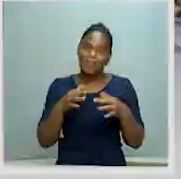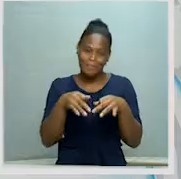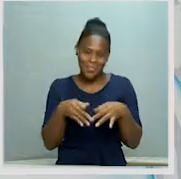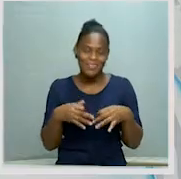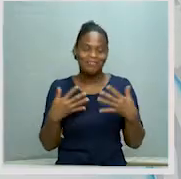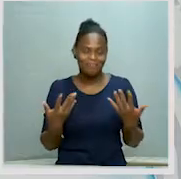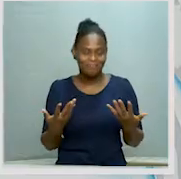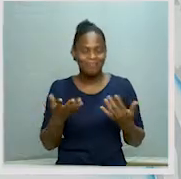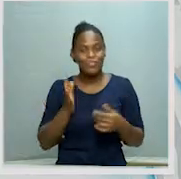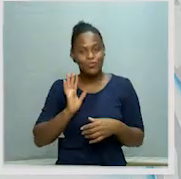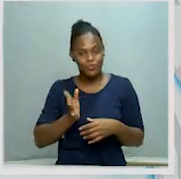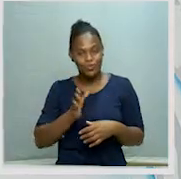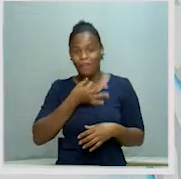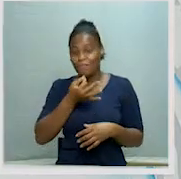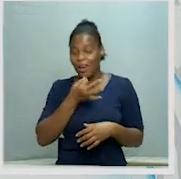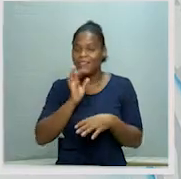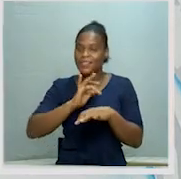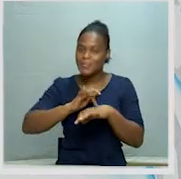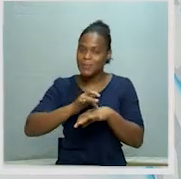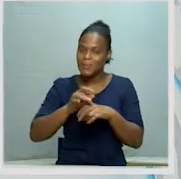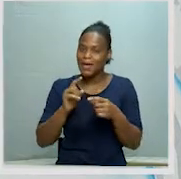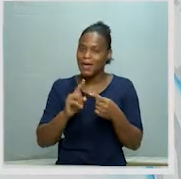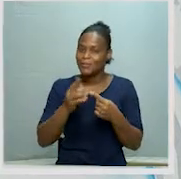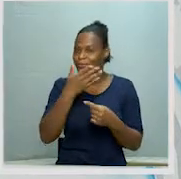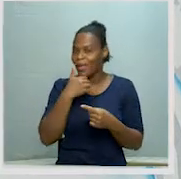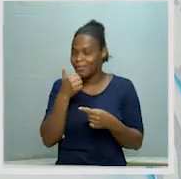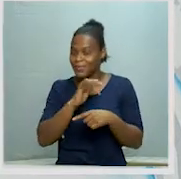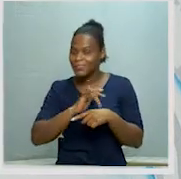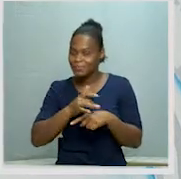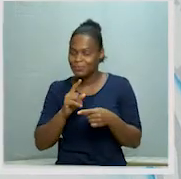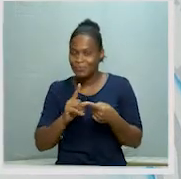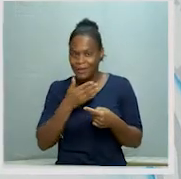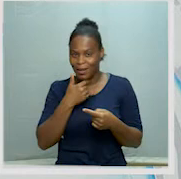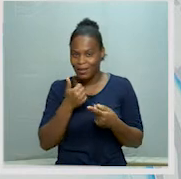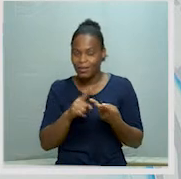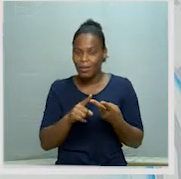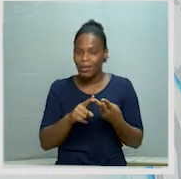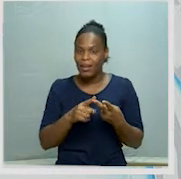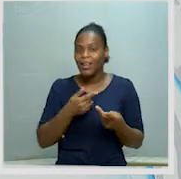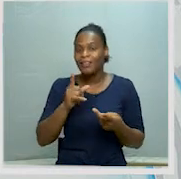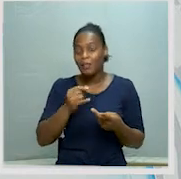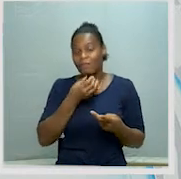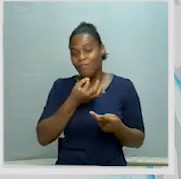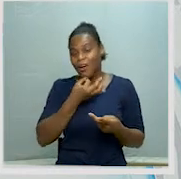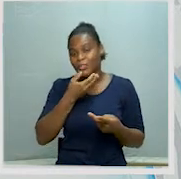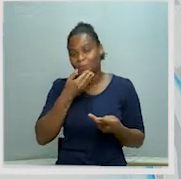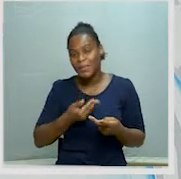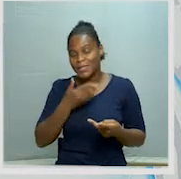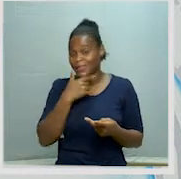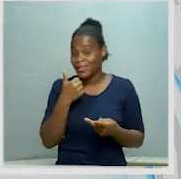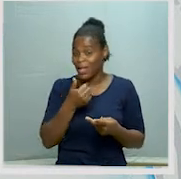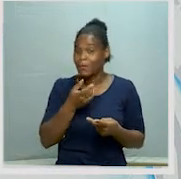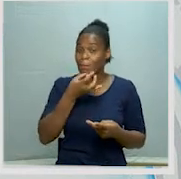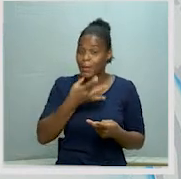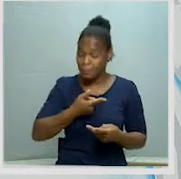Finalmente, já falamos da sensibilidade estética, né? Já falamos também da experiência